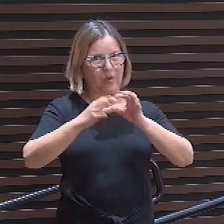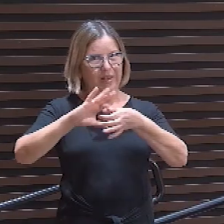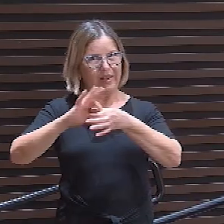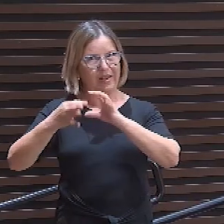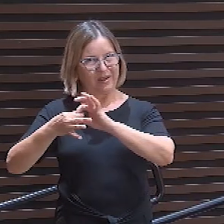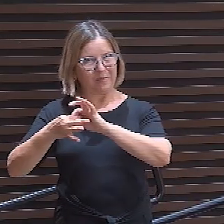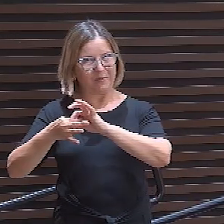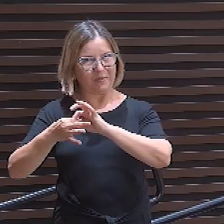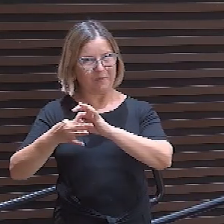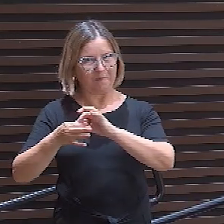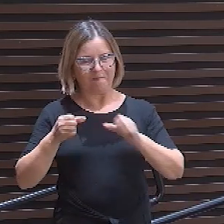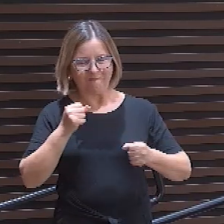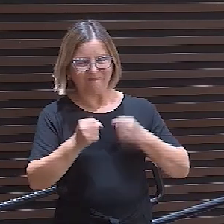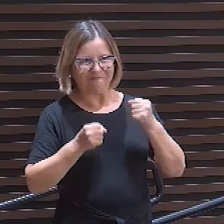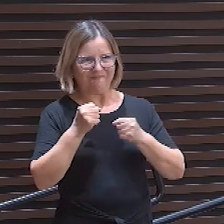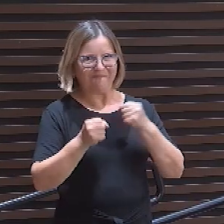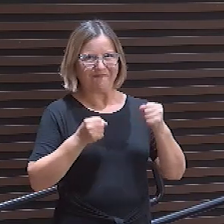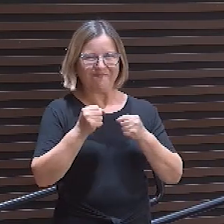corredor,